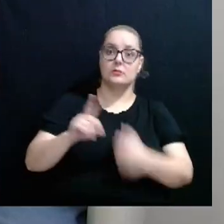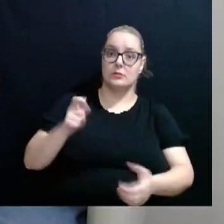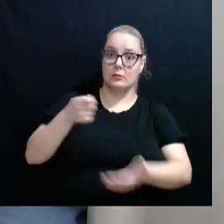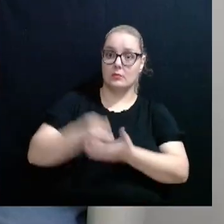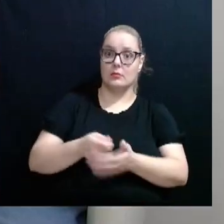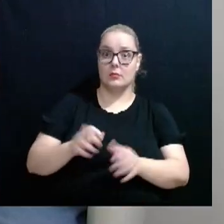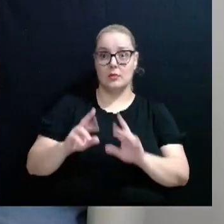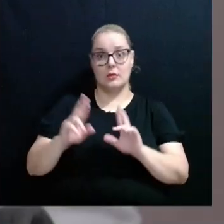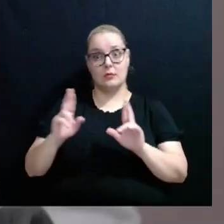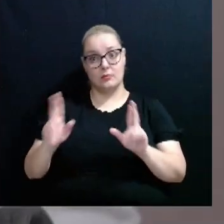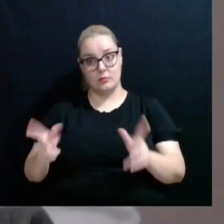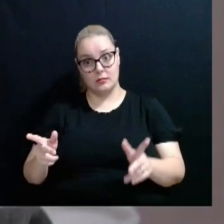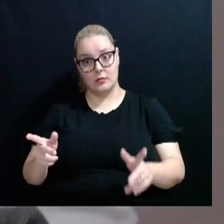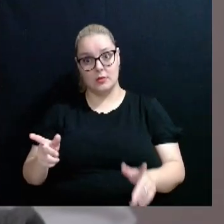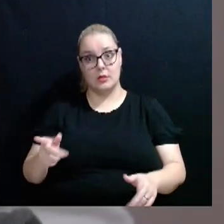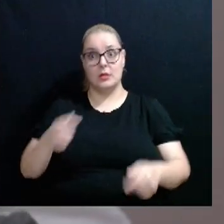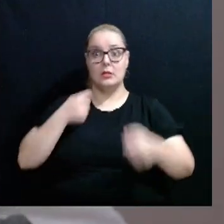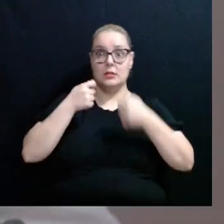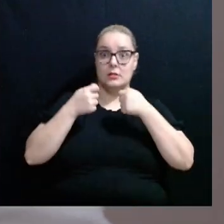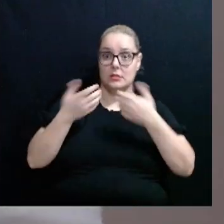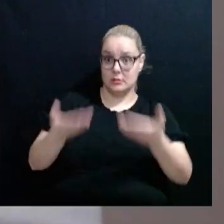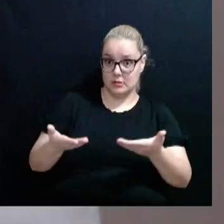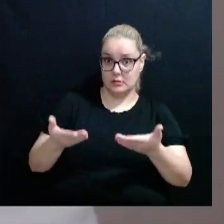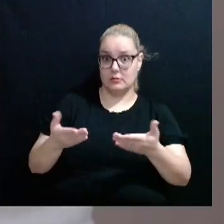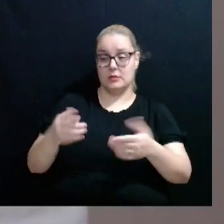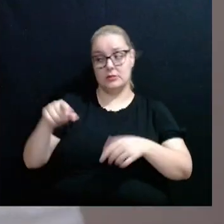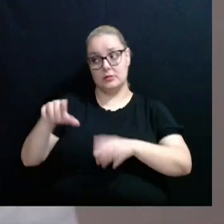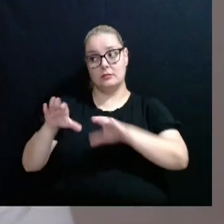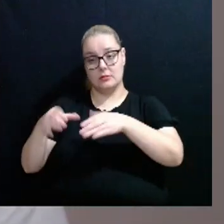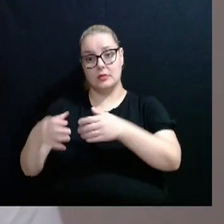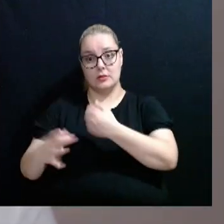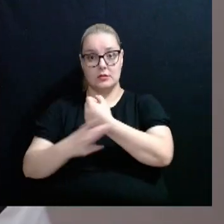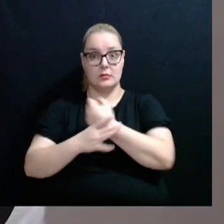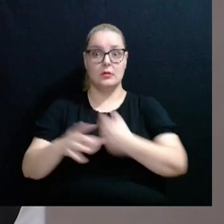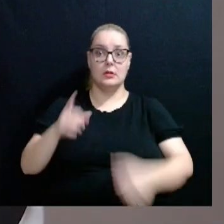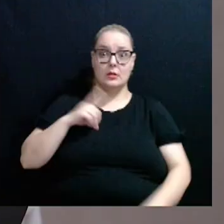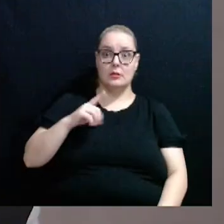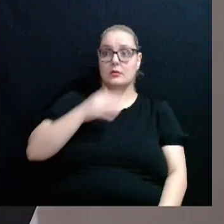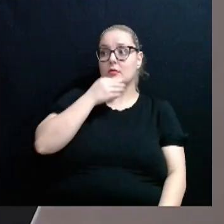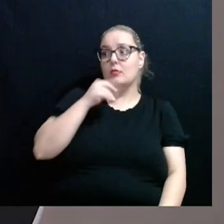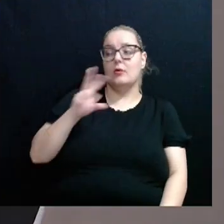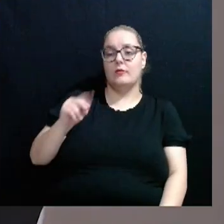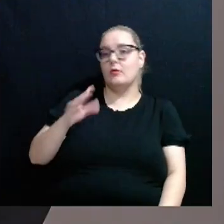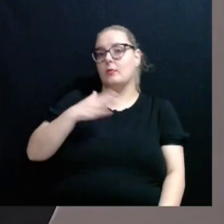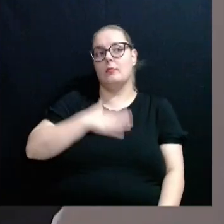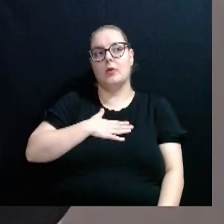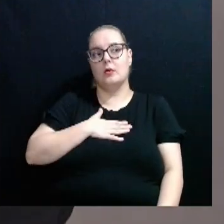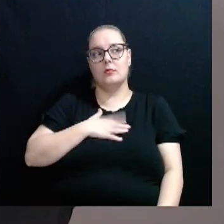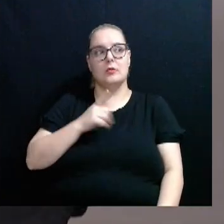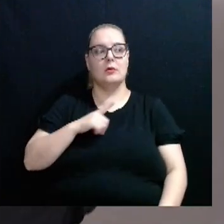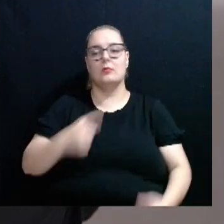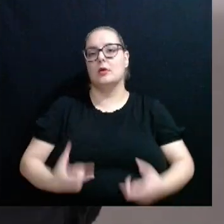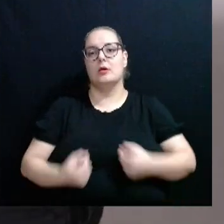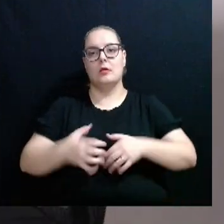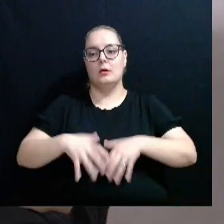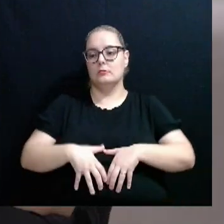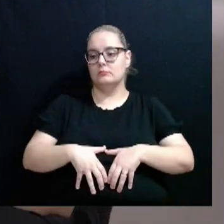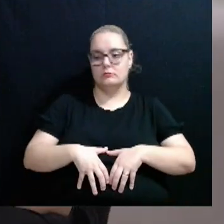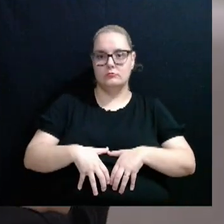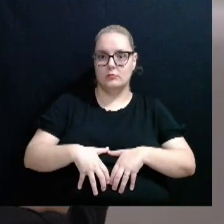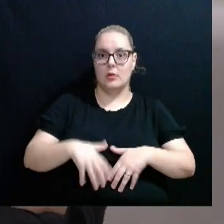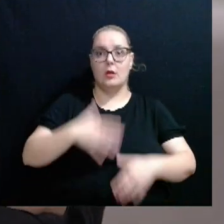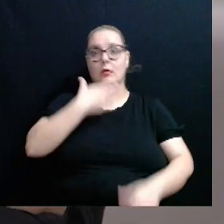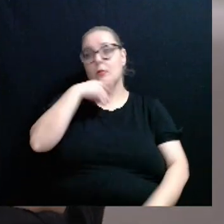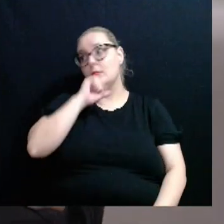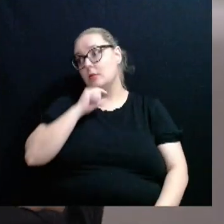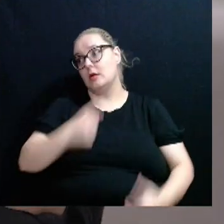nessa entrevista, você fala, olha, tem o avô meu, por exemplo, teve câncer do estômago. Meu pai teve câncer do estômago,